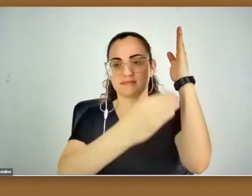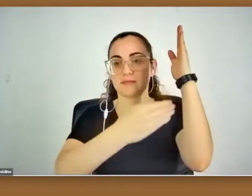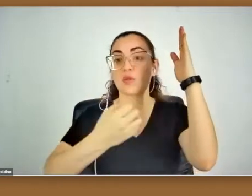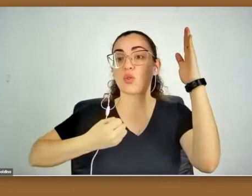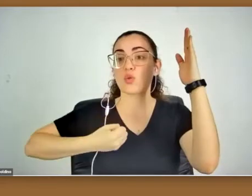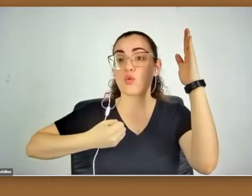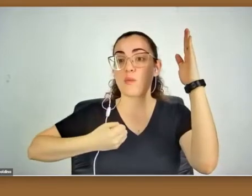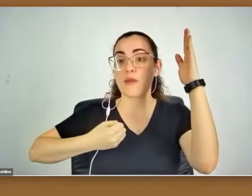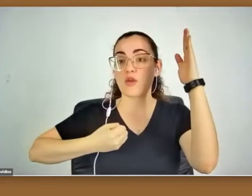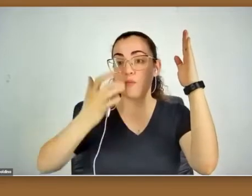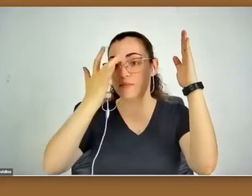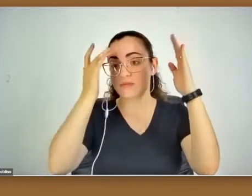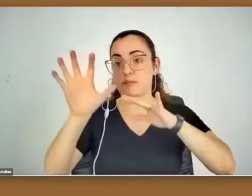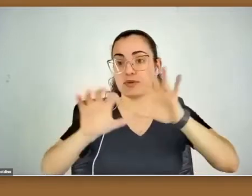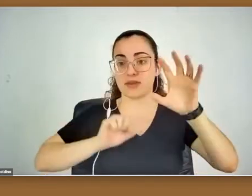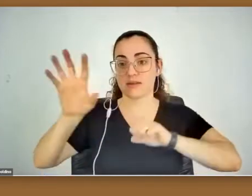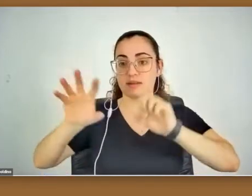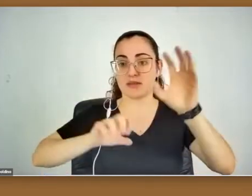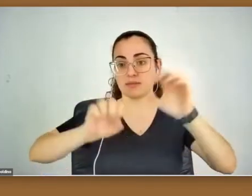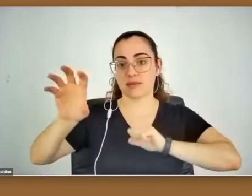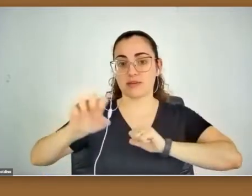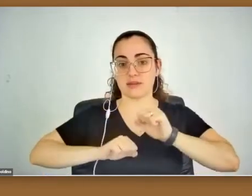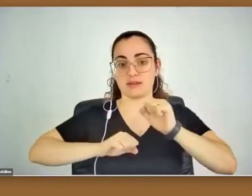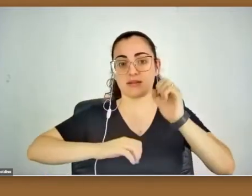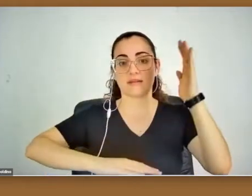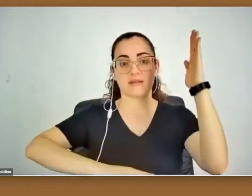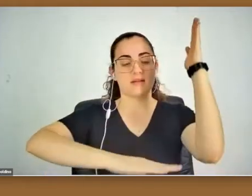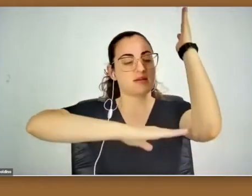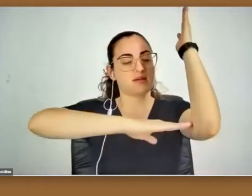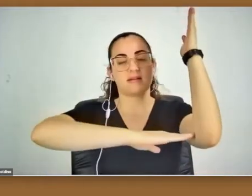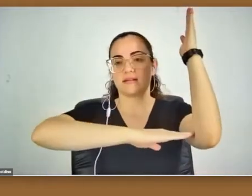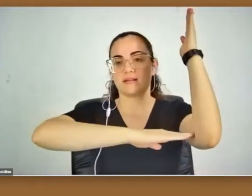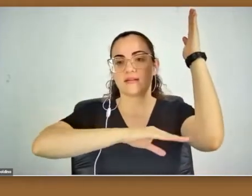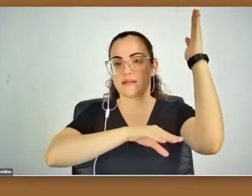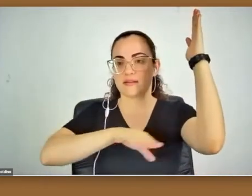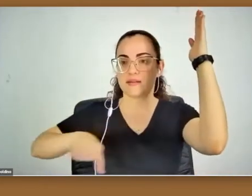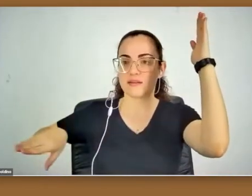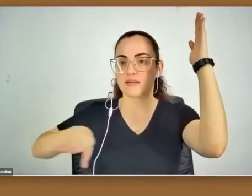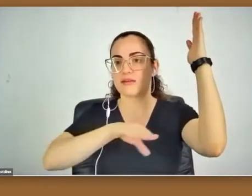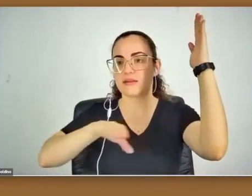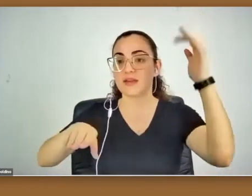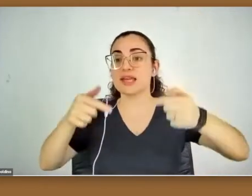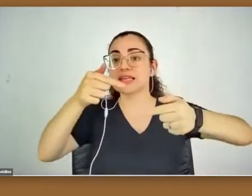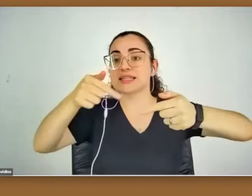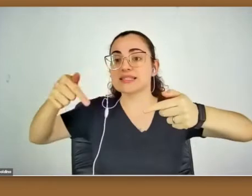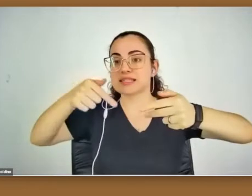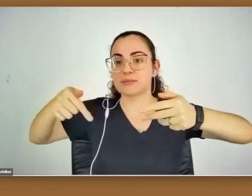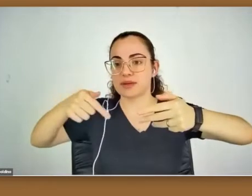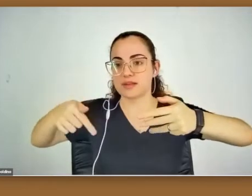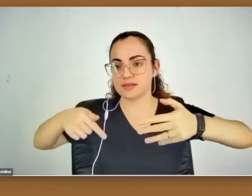em pessoas, né, e aqui as semanas epidemiológicas. Considere que a semana